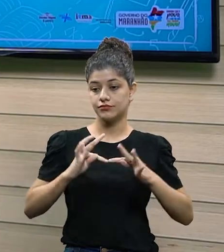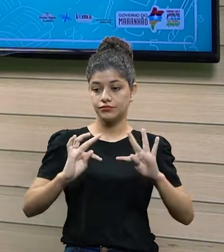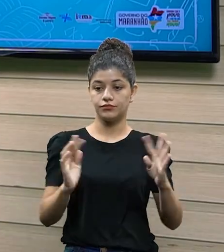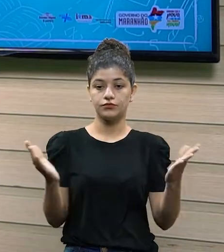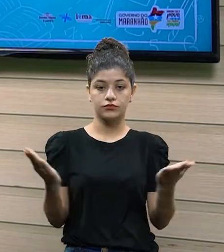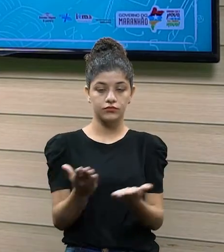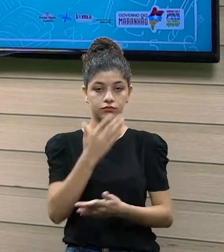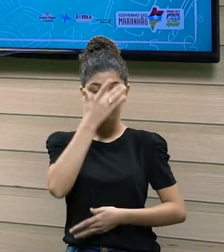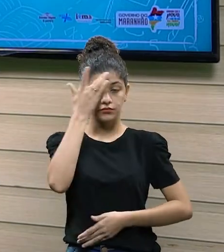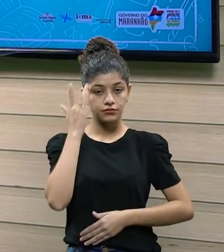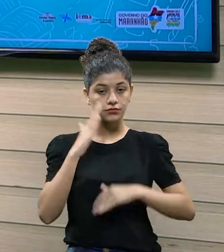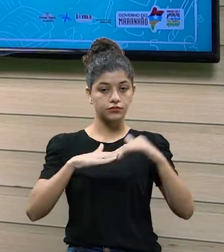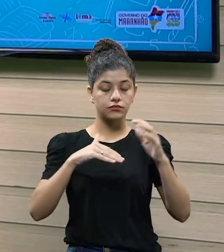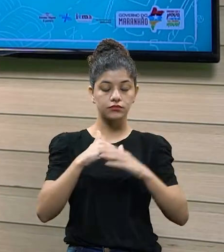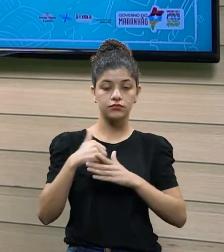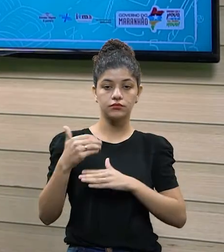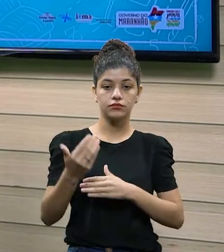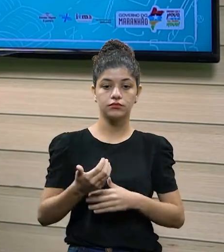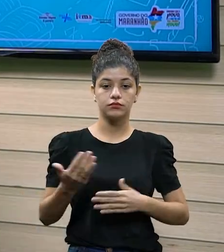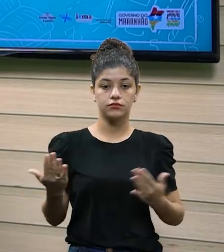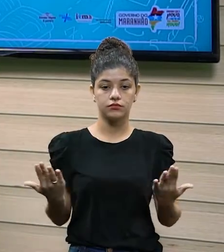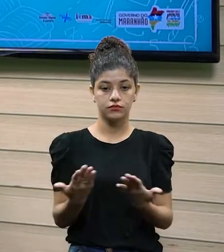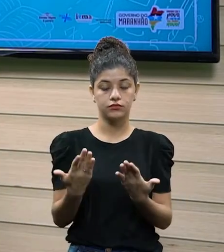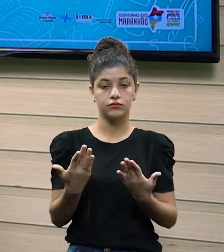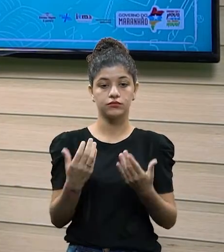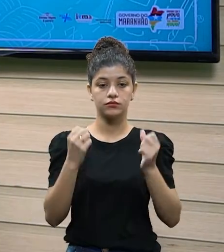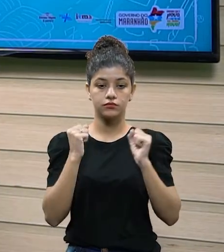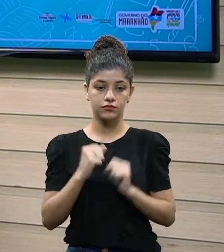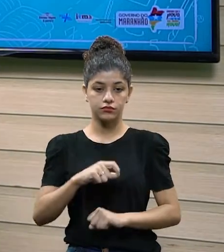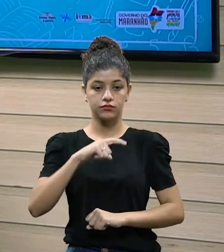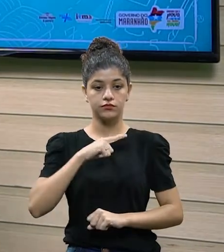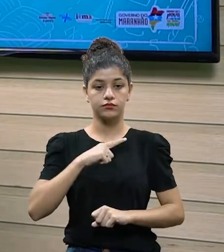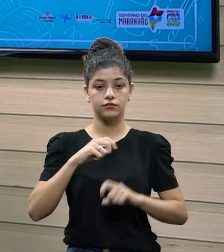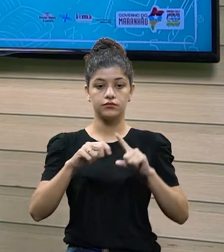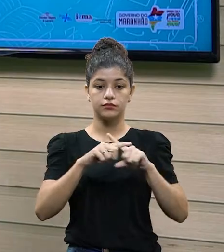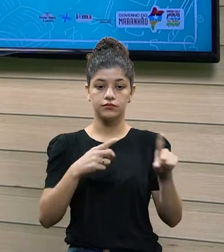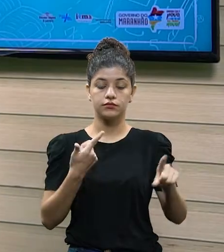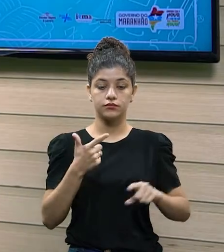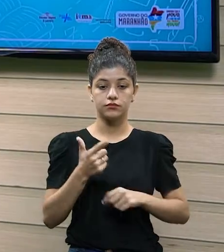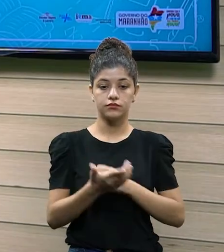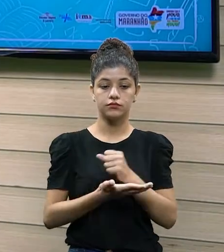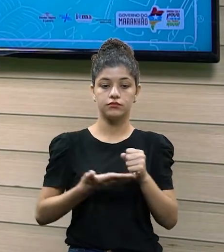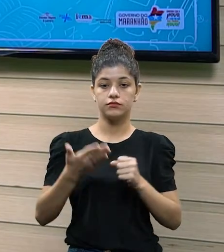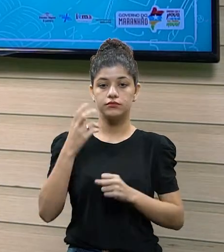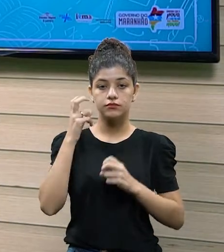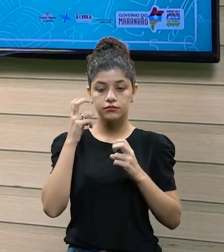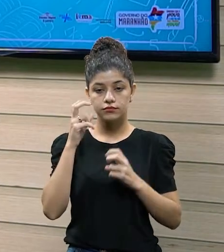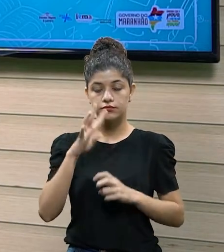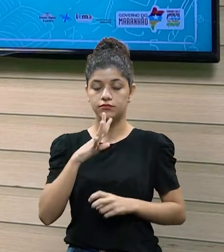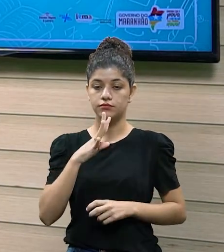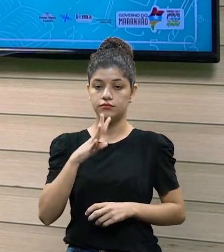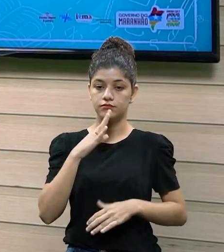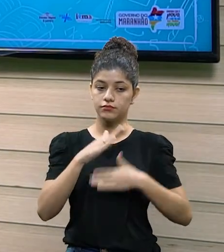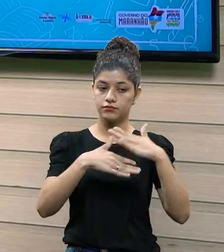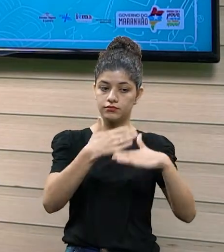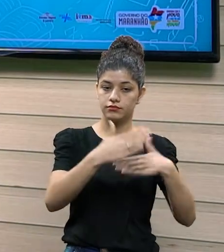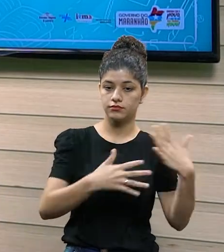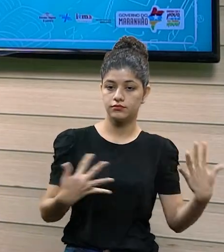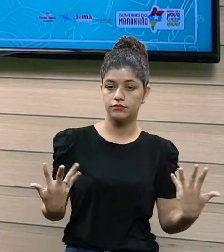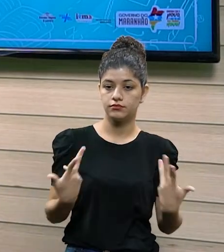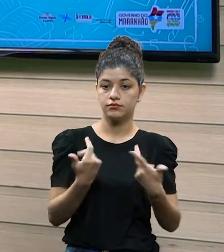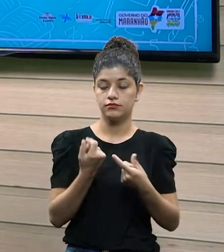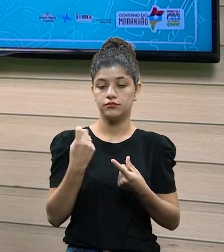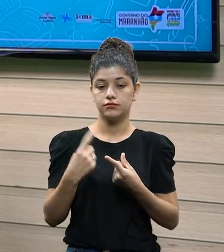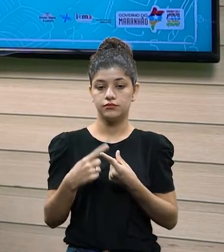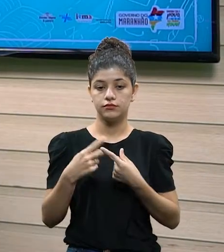profissionais capacitados de hoje. O profissional poderia até ter, mas não teria fontes de conhecimento para desenvolver habilidades. Tá? Porque o profissional